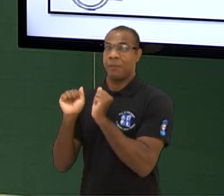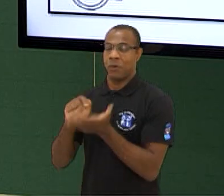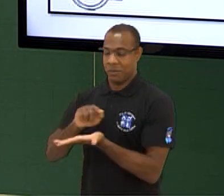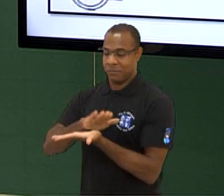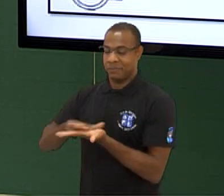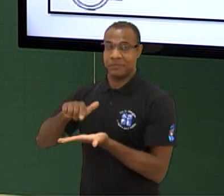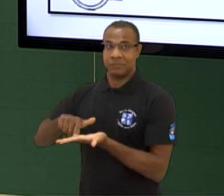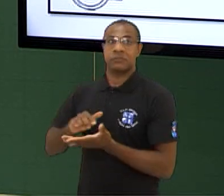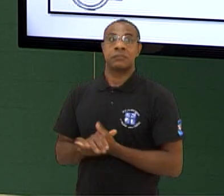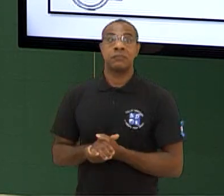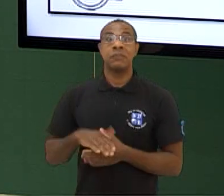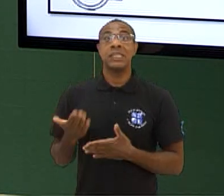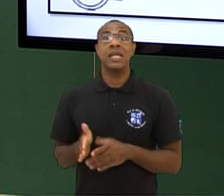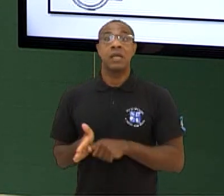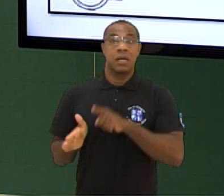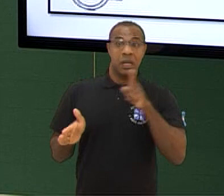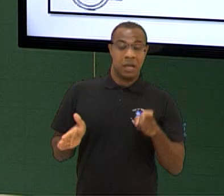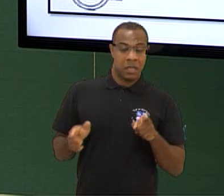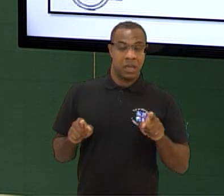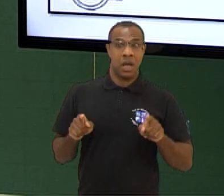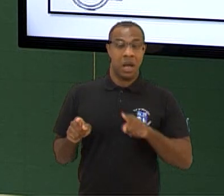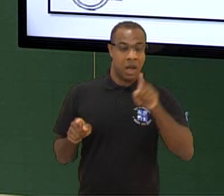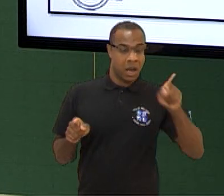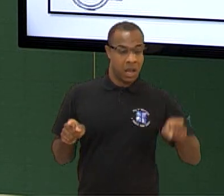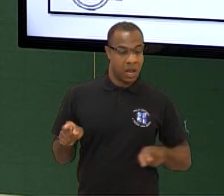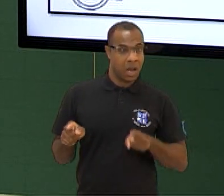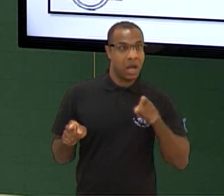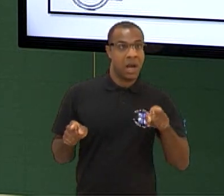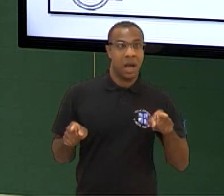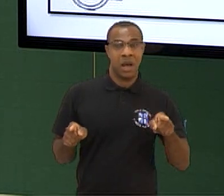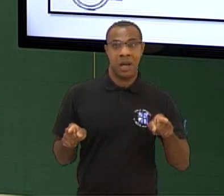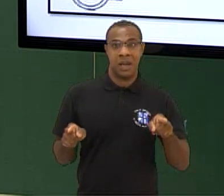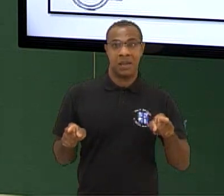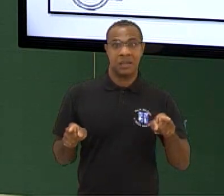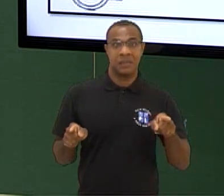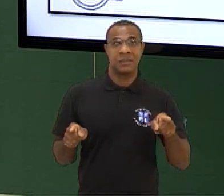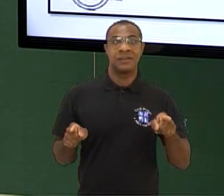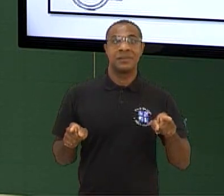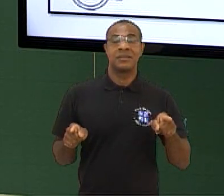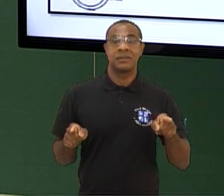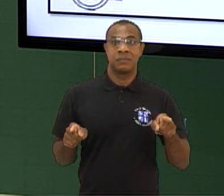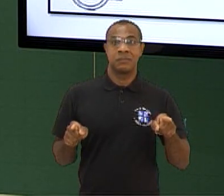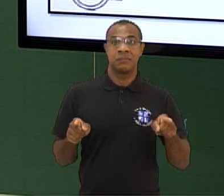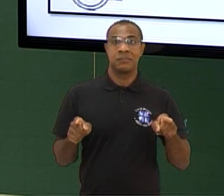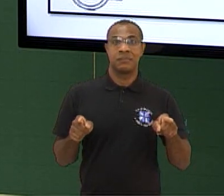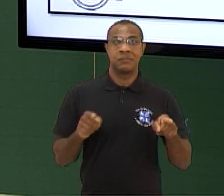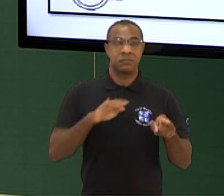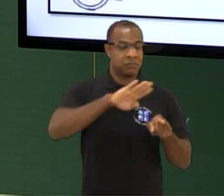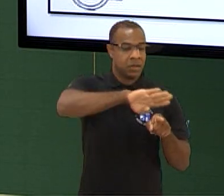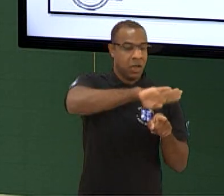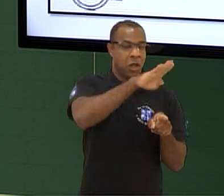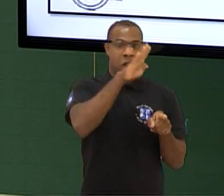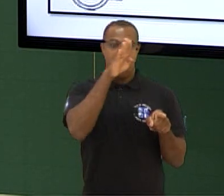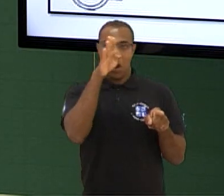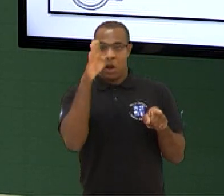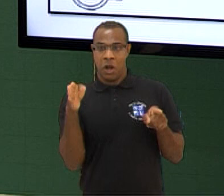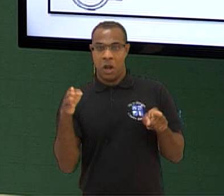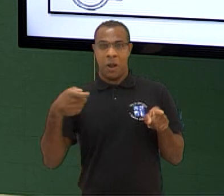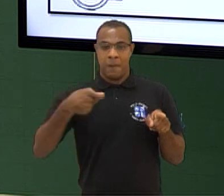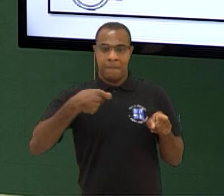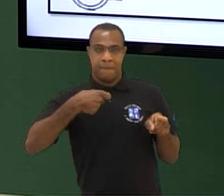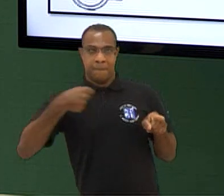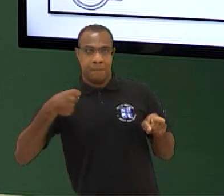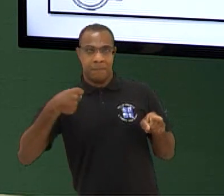E aí, essa roda aqui, ela é simplesmente levada pela carcaça, né, pelo veículo em si. Então, você vai ter uma